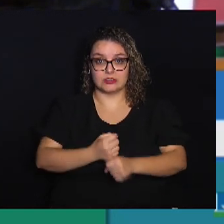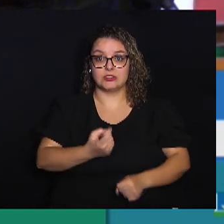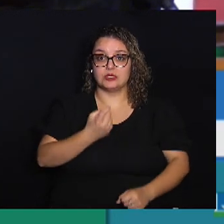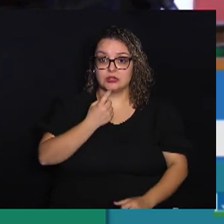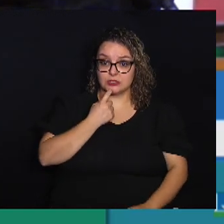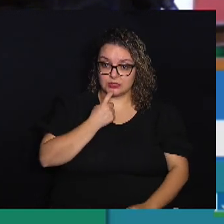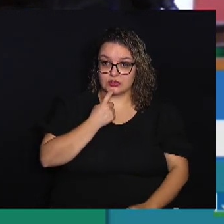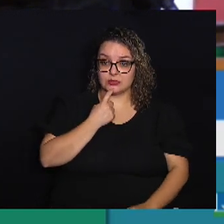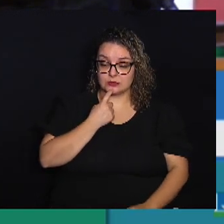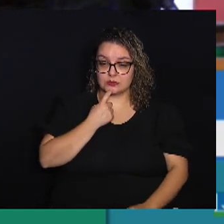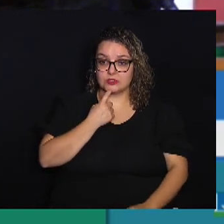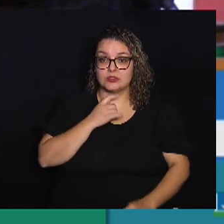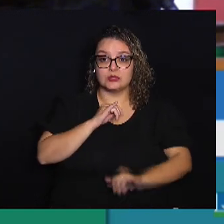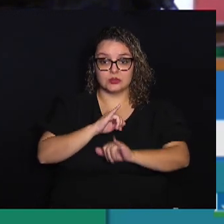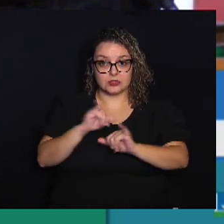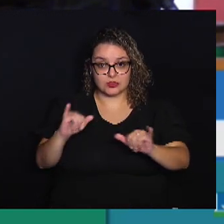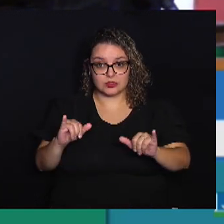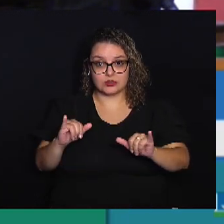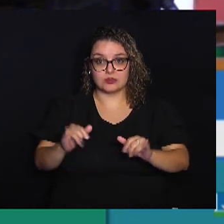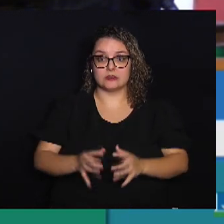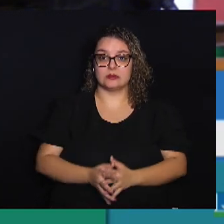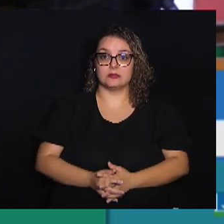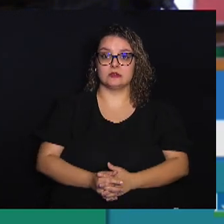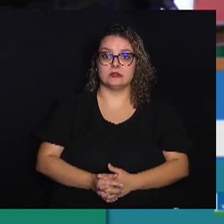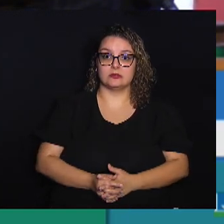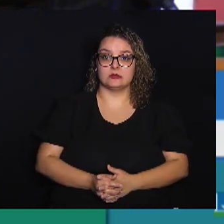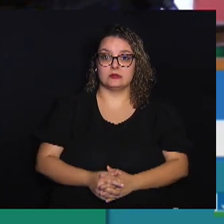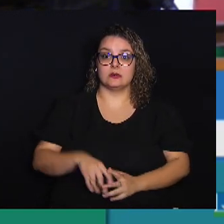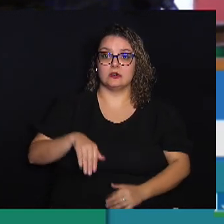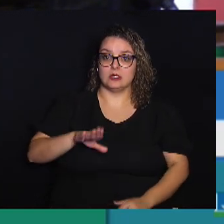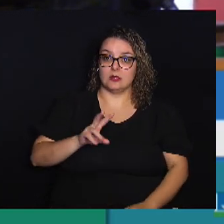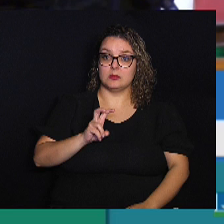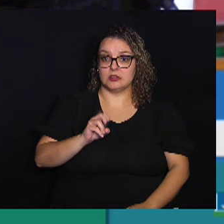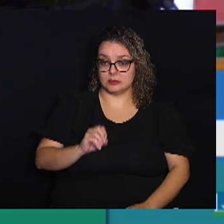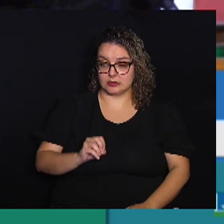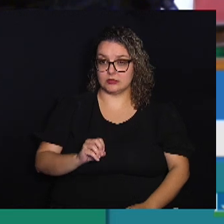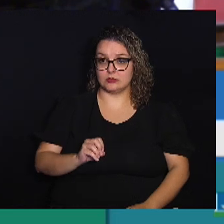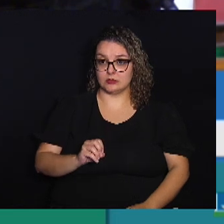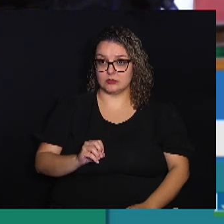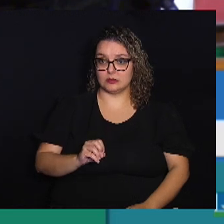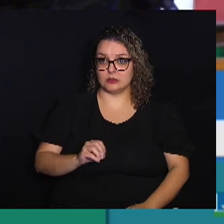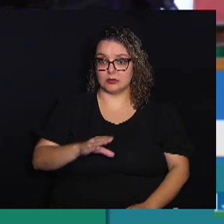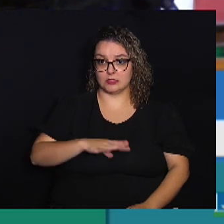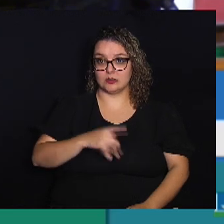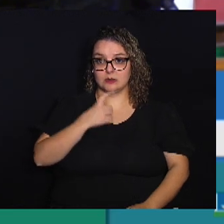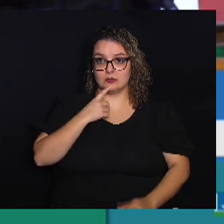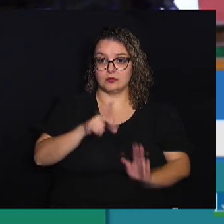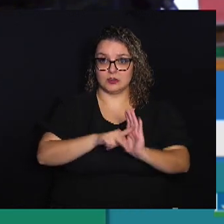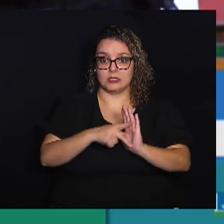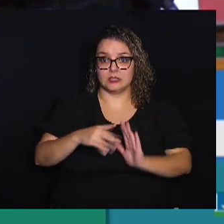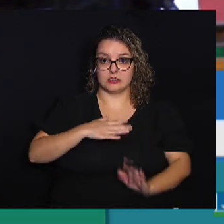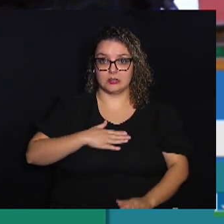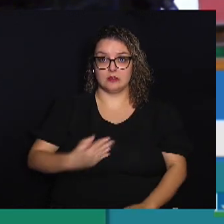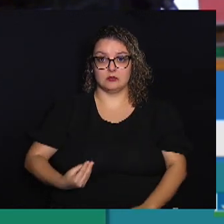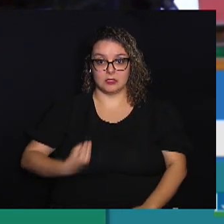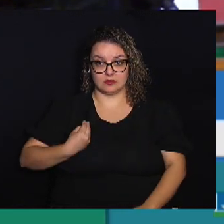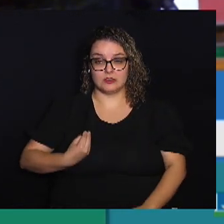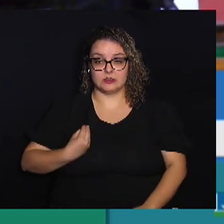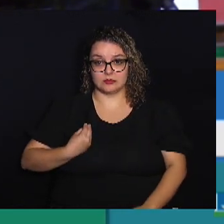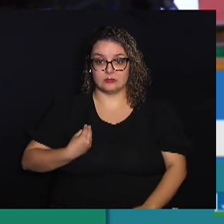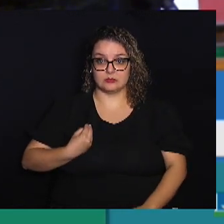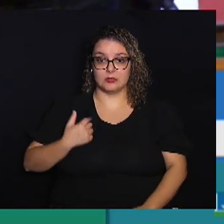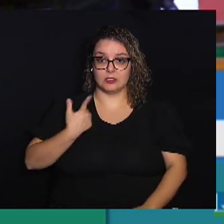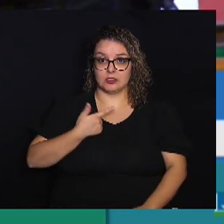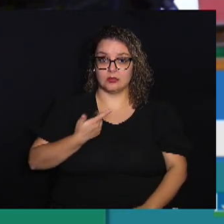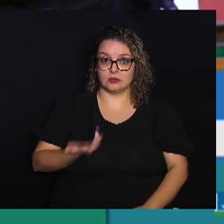Campinas, dizer que há mais de 50 Campinas faz parte da minha vida. E nós